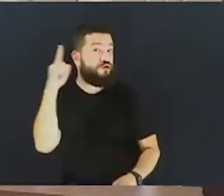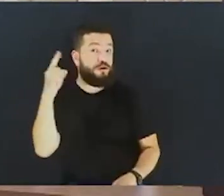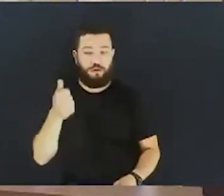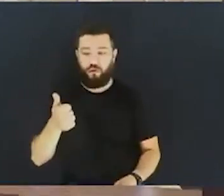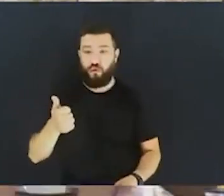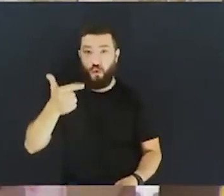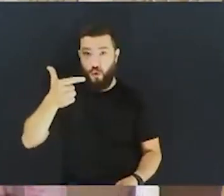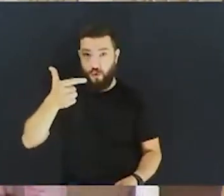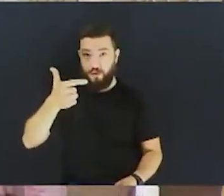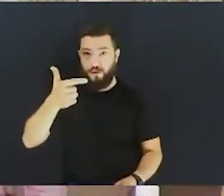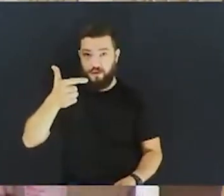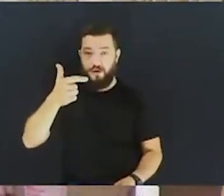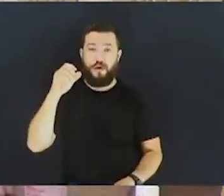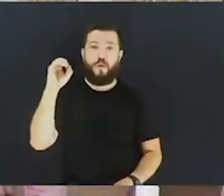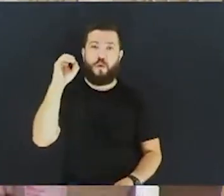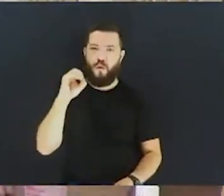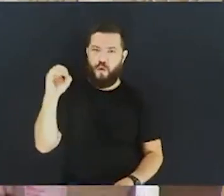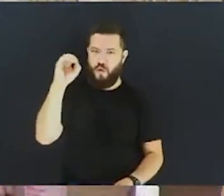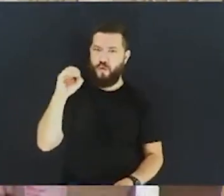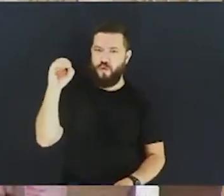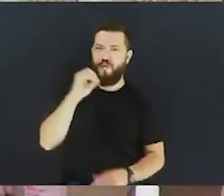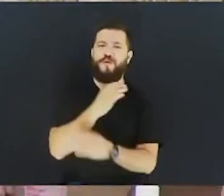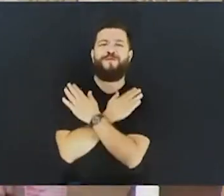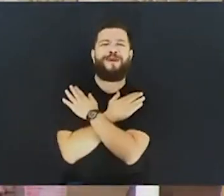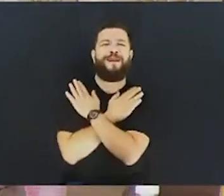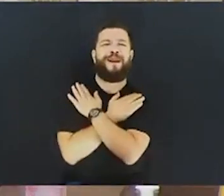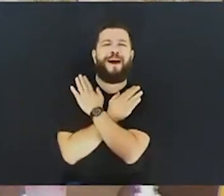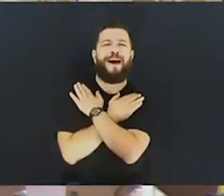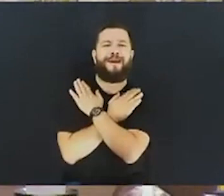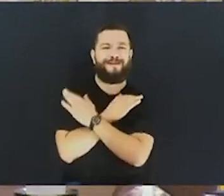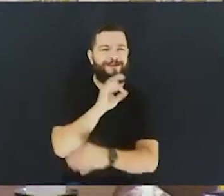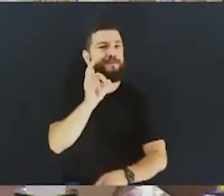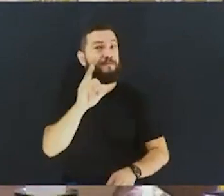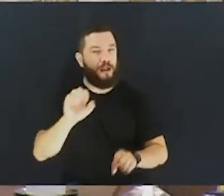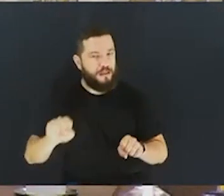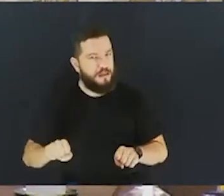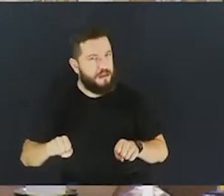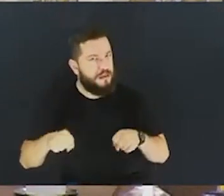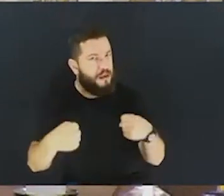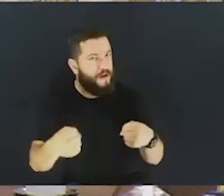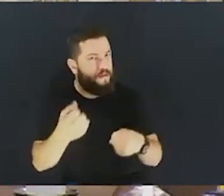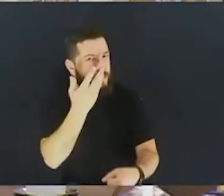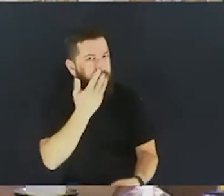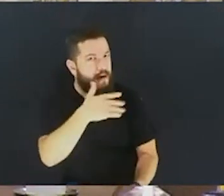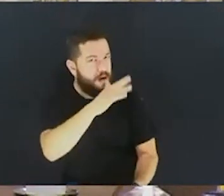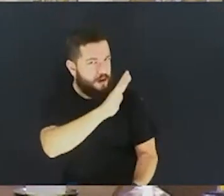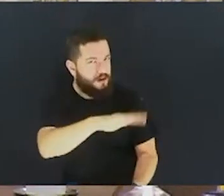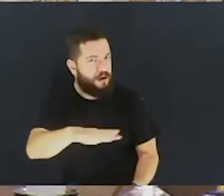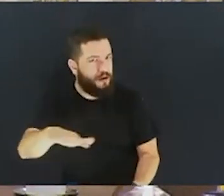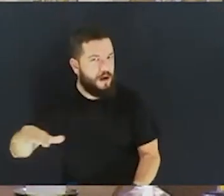em virtude das nossas crianças e a defesa das nossas crianças. Eu ia falar hoje sobre